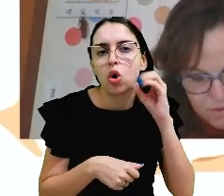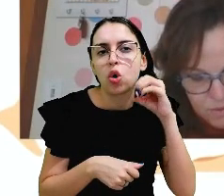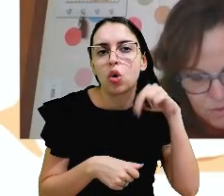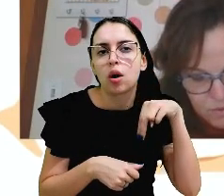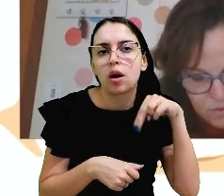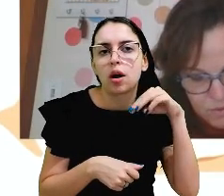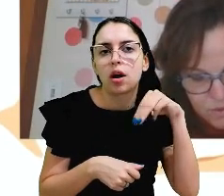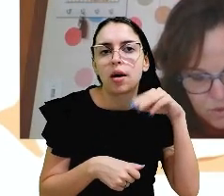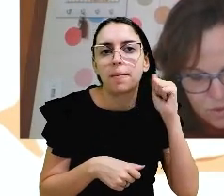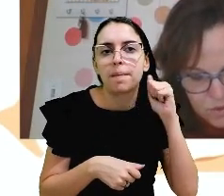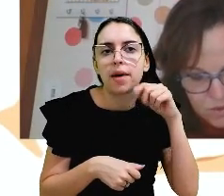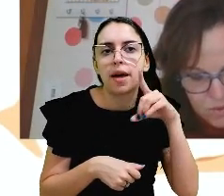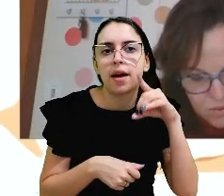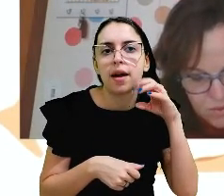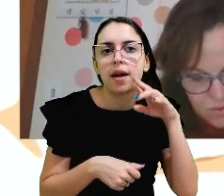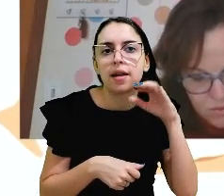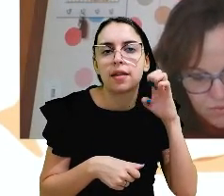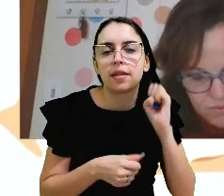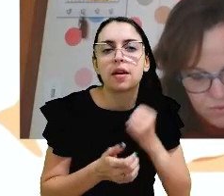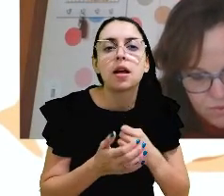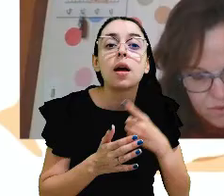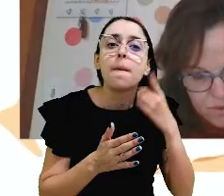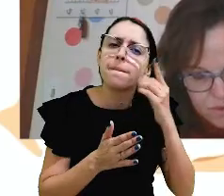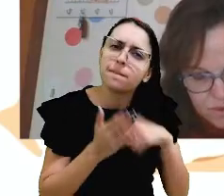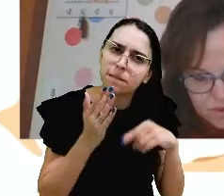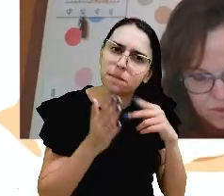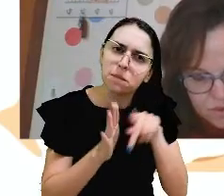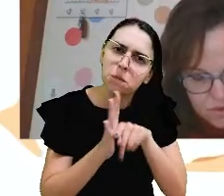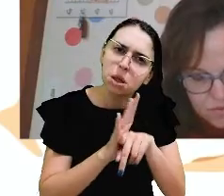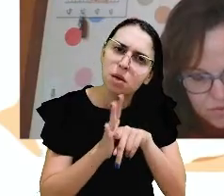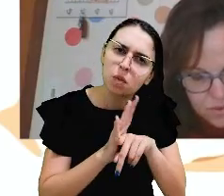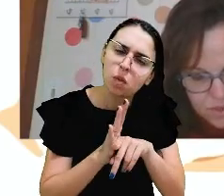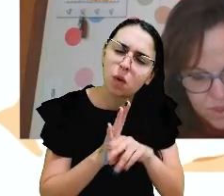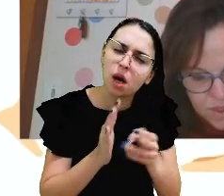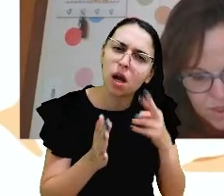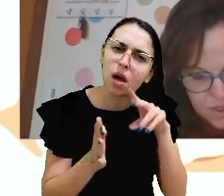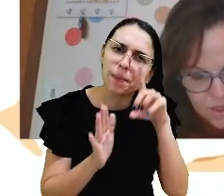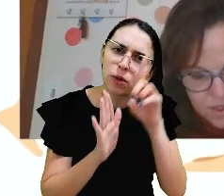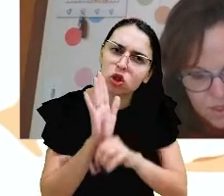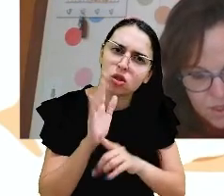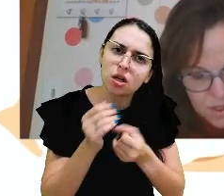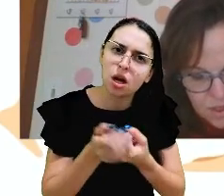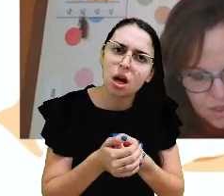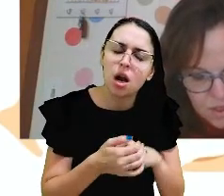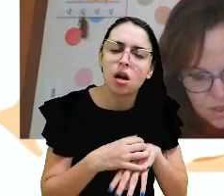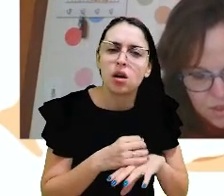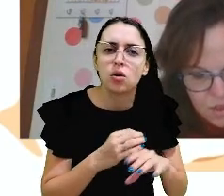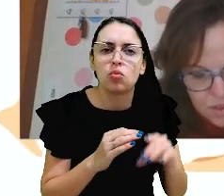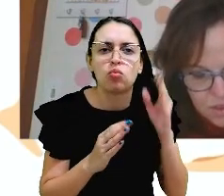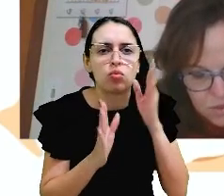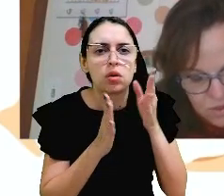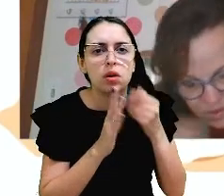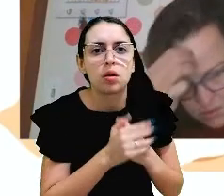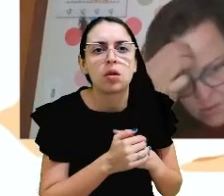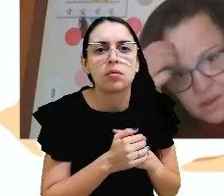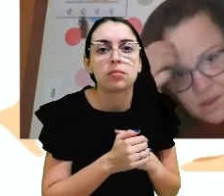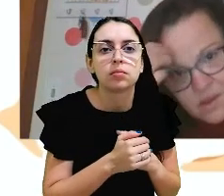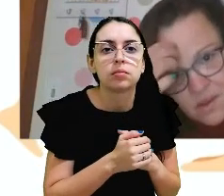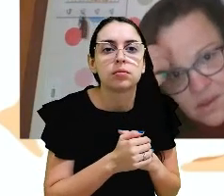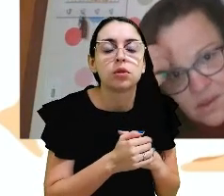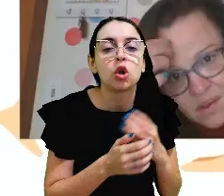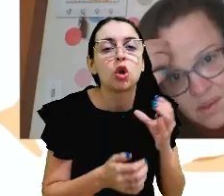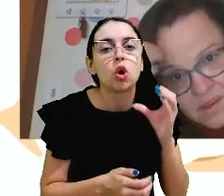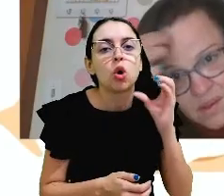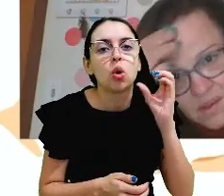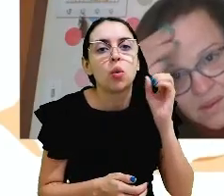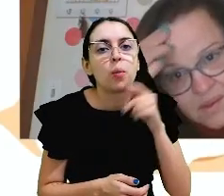A gente até foi olhar no dicionário, a relação entre comadres em português é compadrio, né?